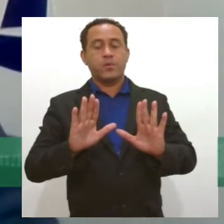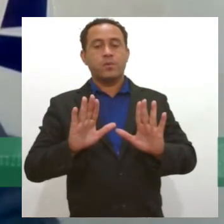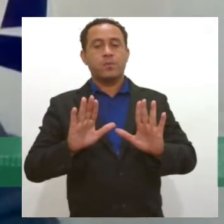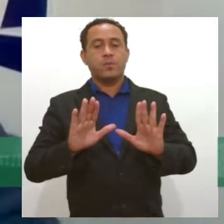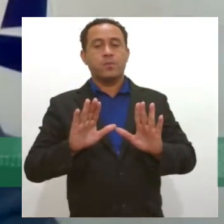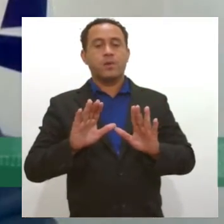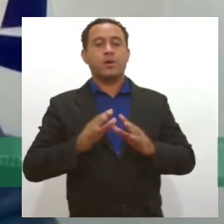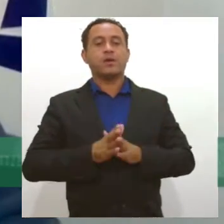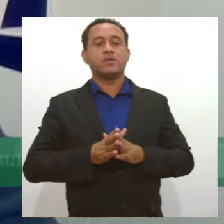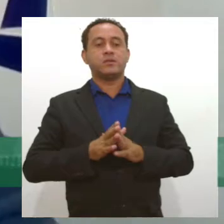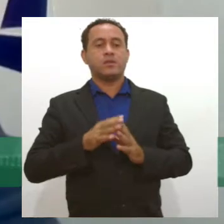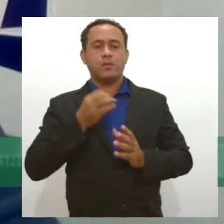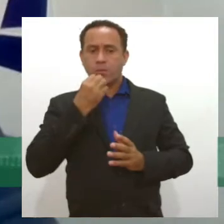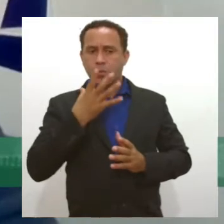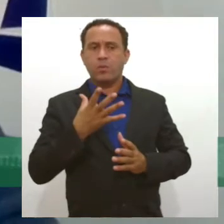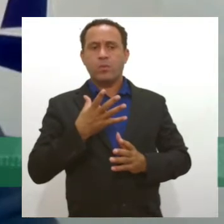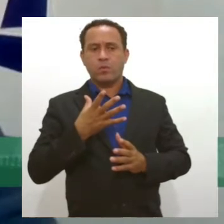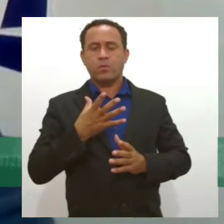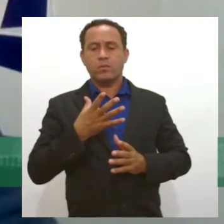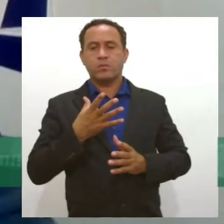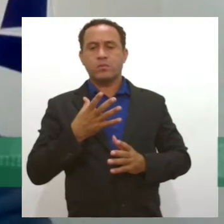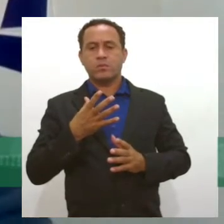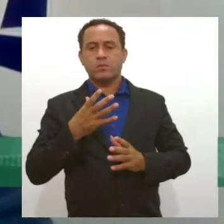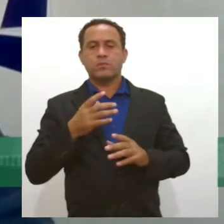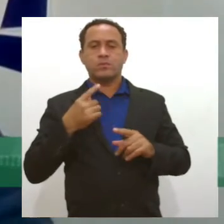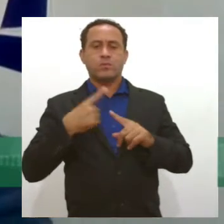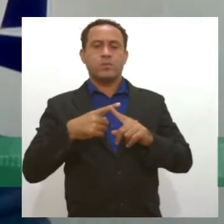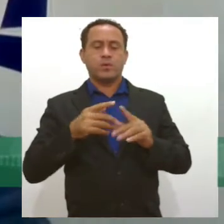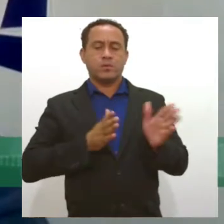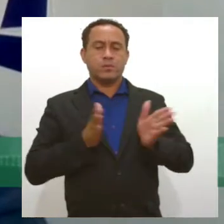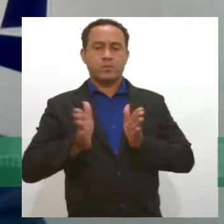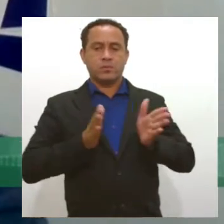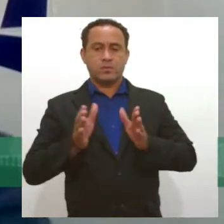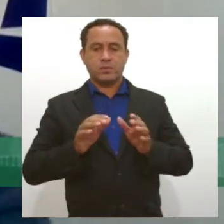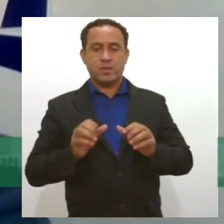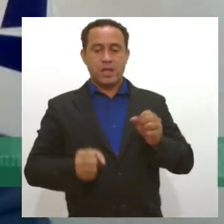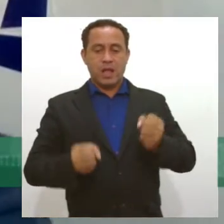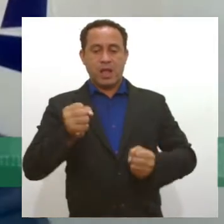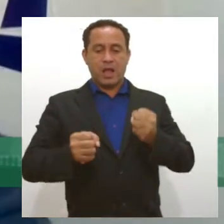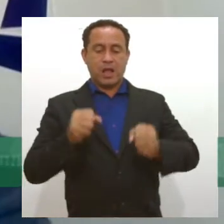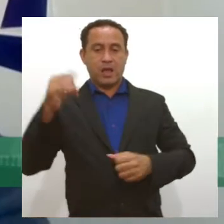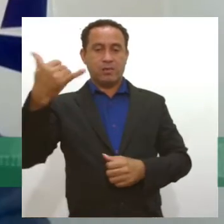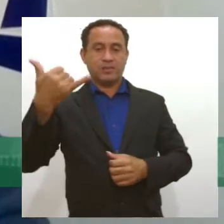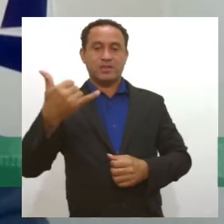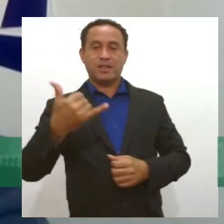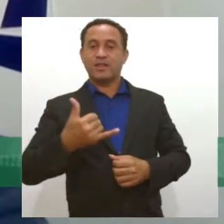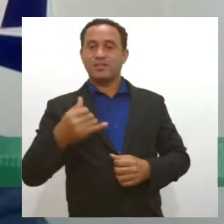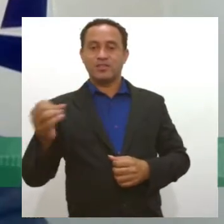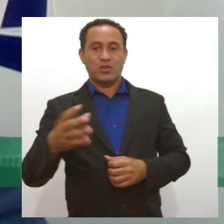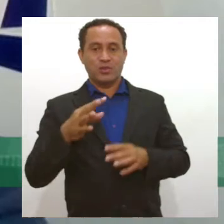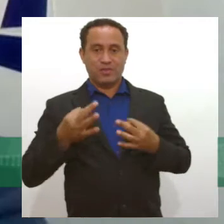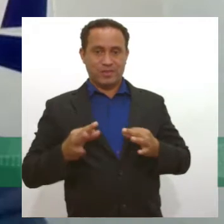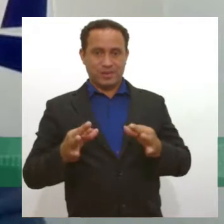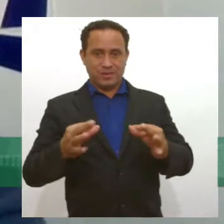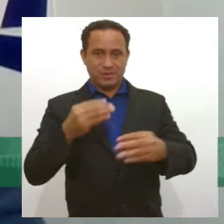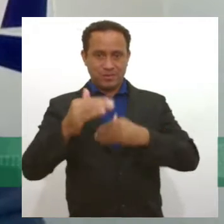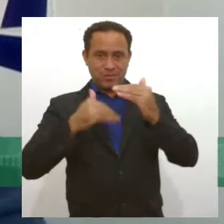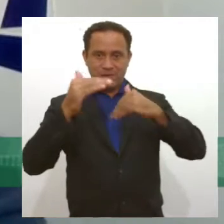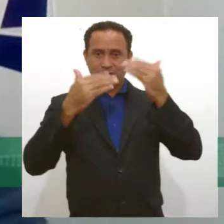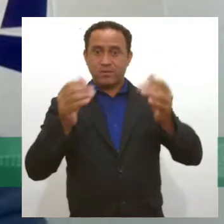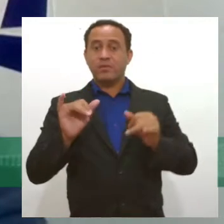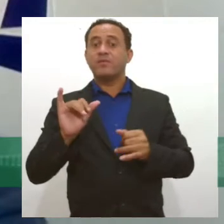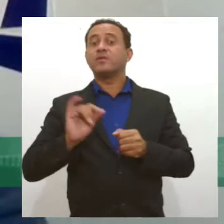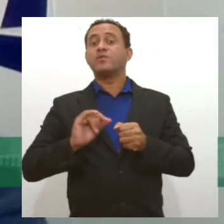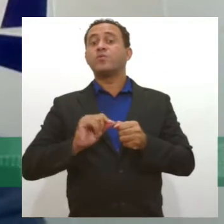algo incrível, que pode viabilizar, por exemplo, também carros elétricos. Você pode desenvolver. Como é que você vai fazer um carro